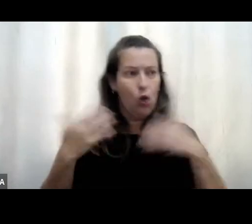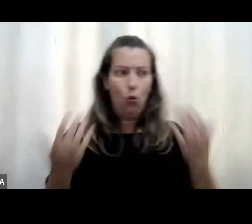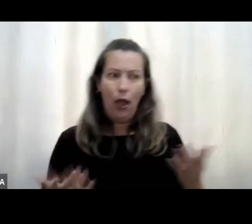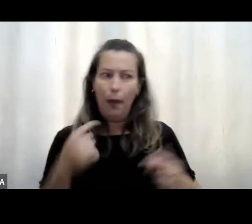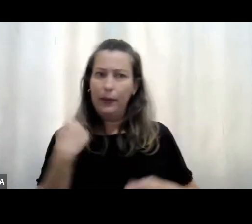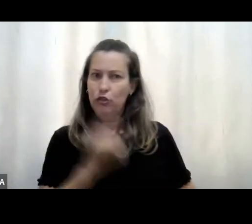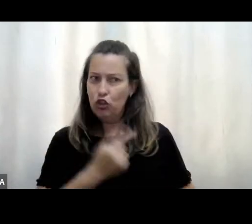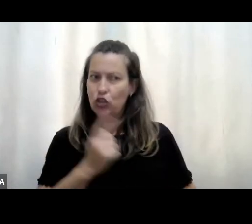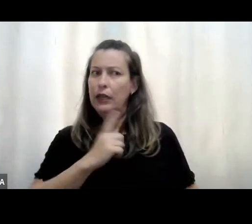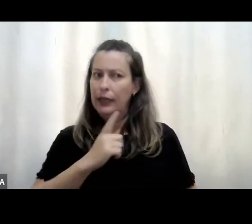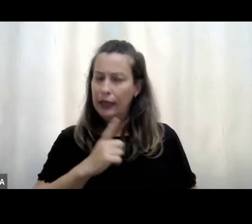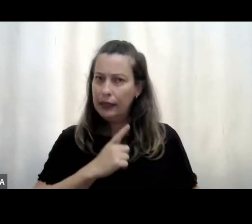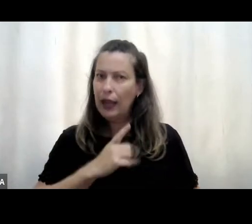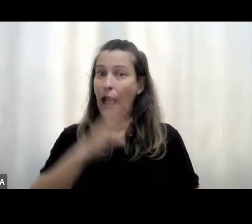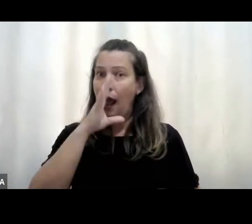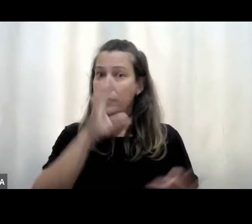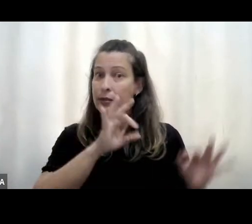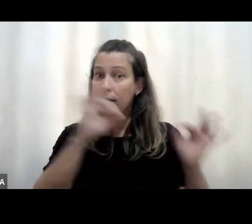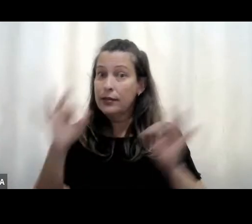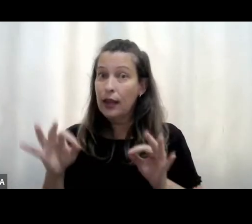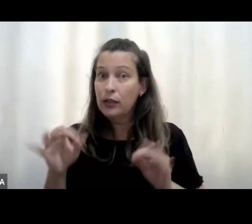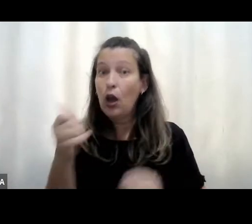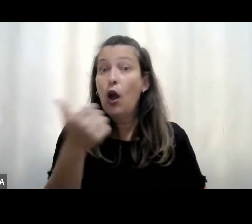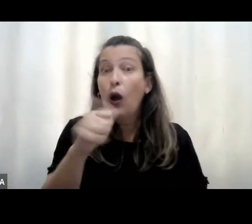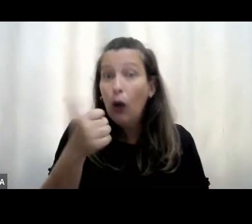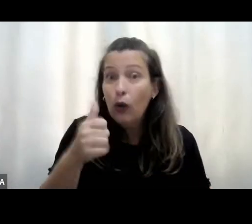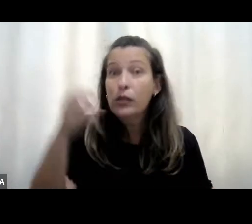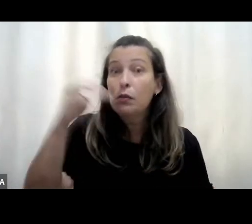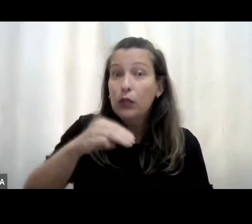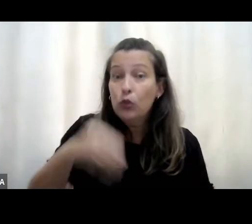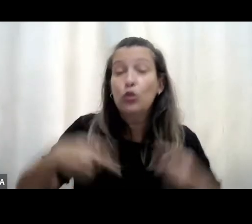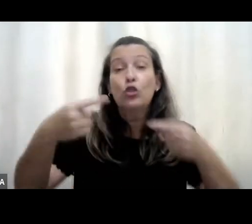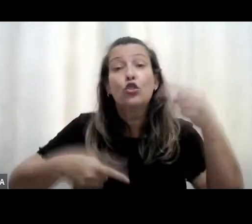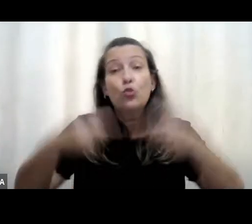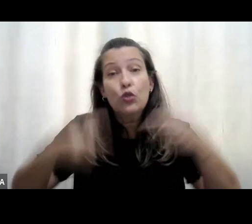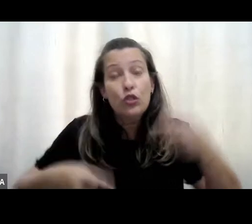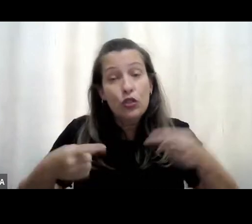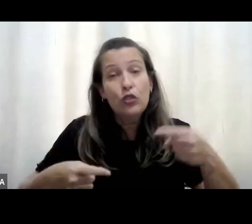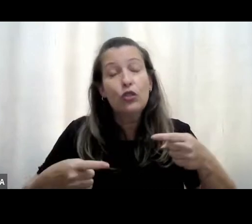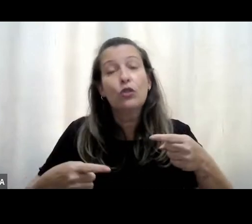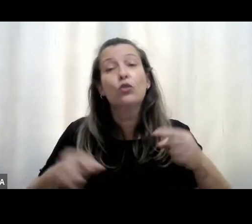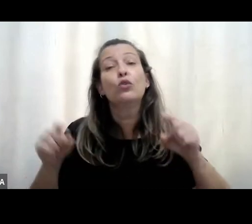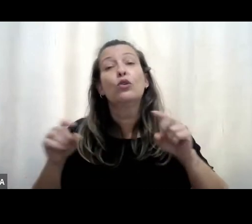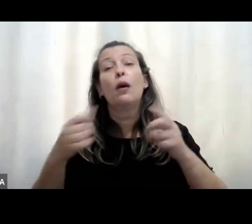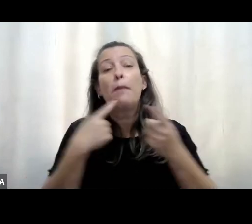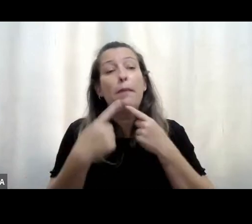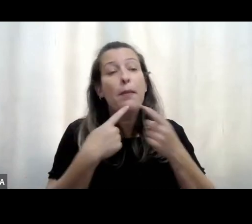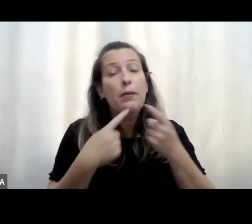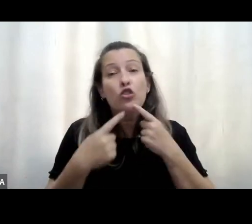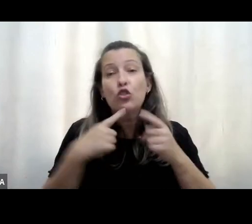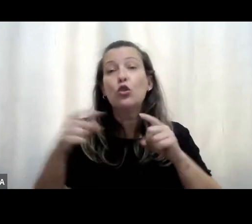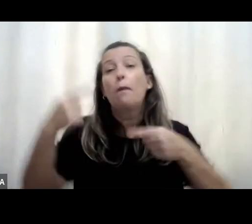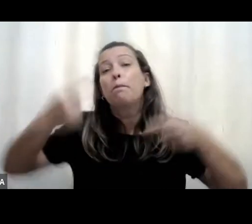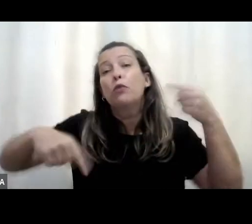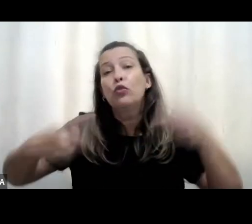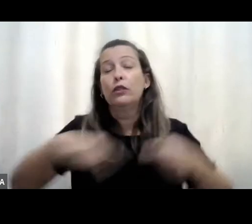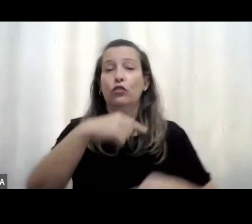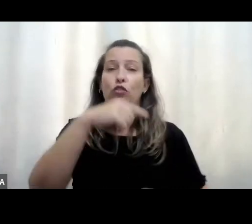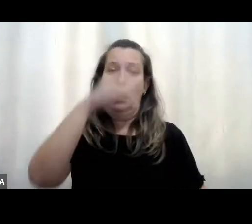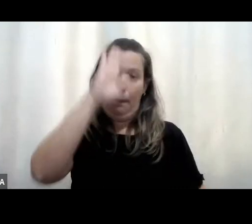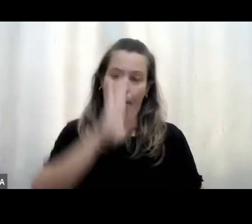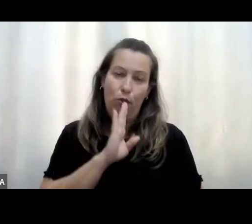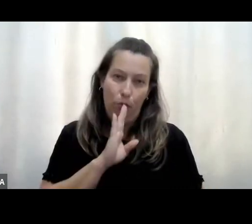11 minutos discutindo política pública, fazendo um debate sobre política pública. A gente não veicula